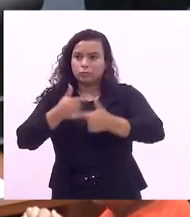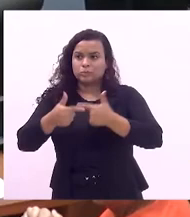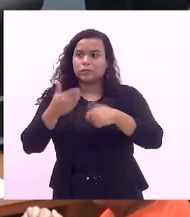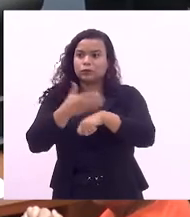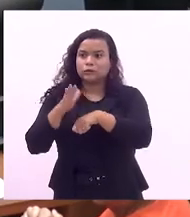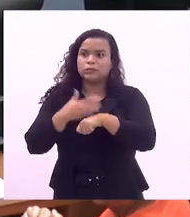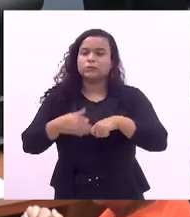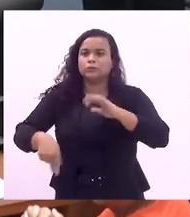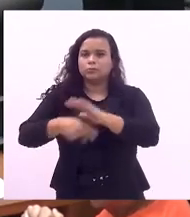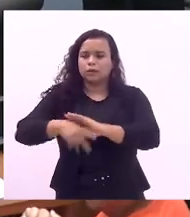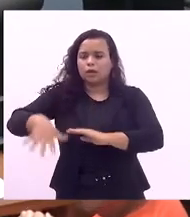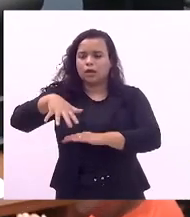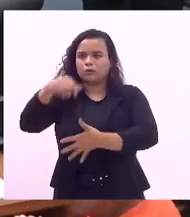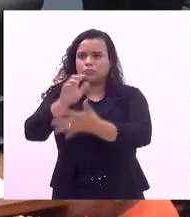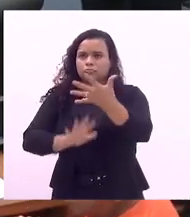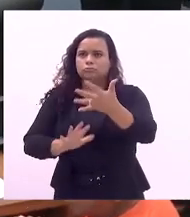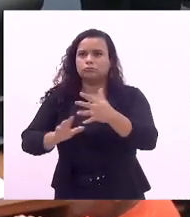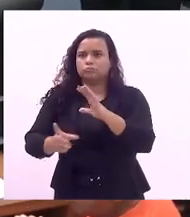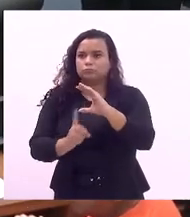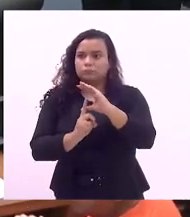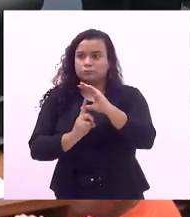na Capelania